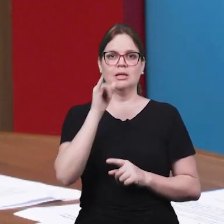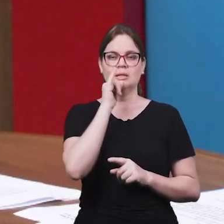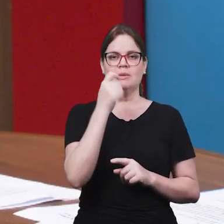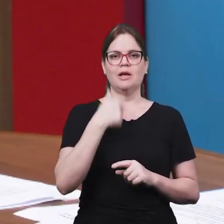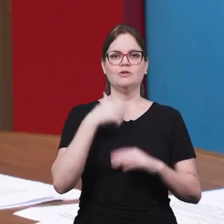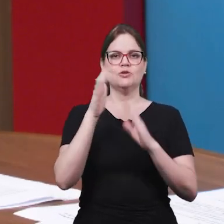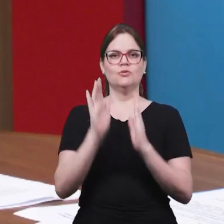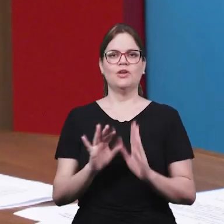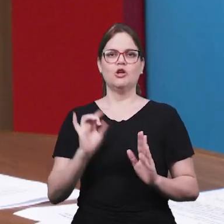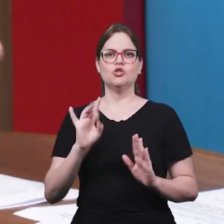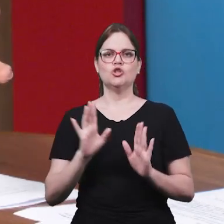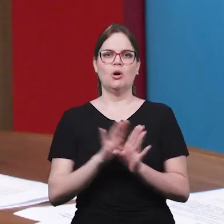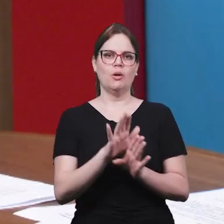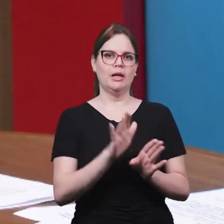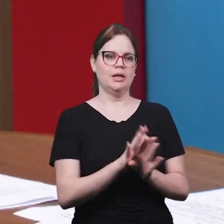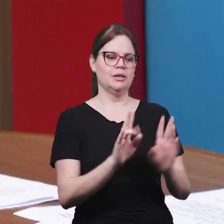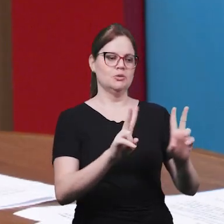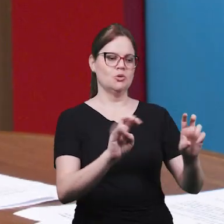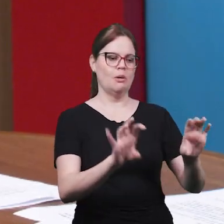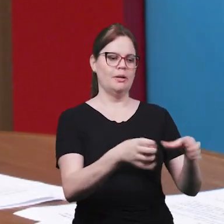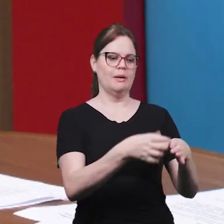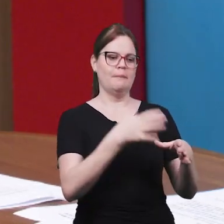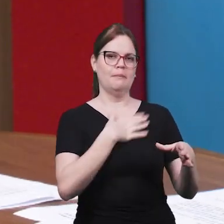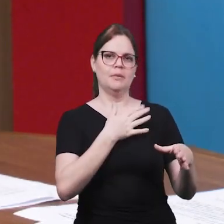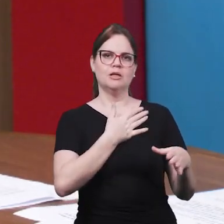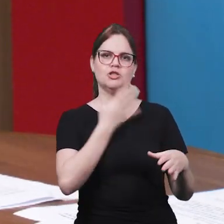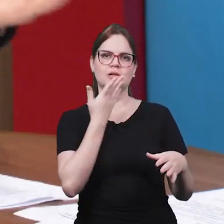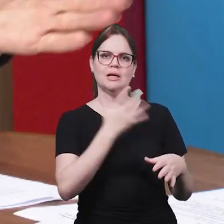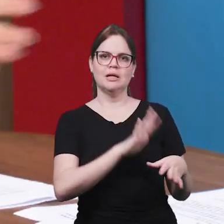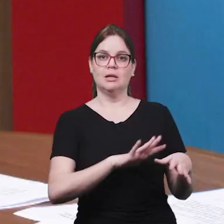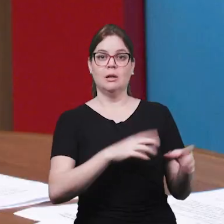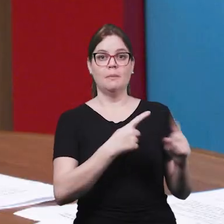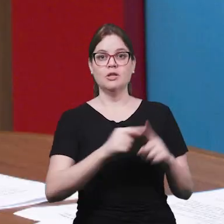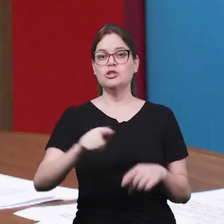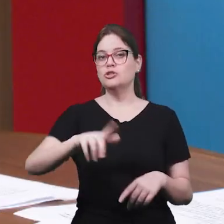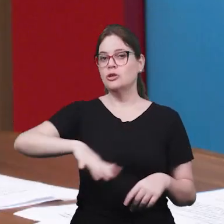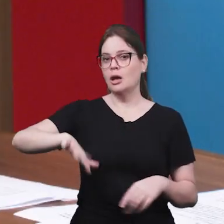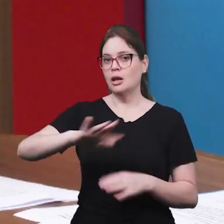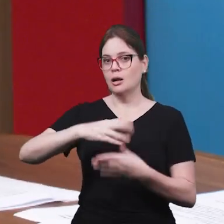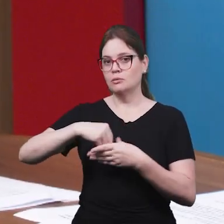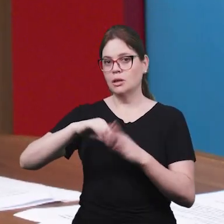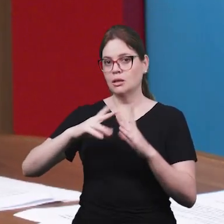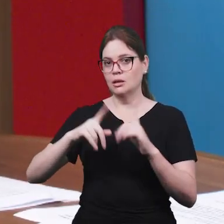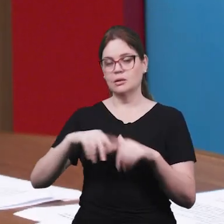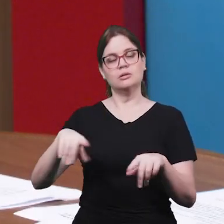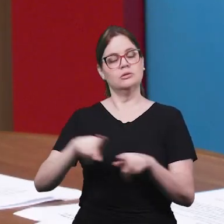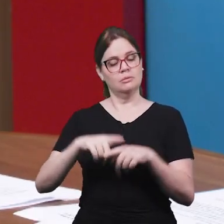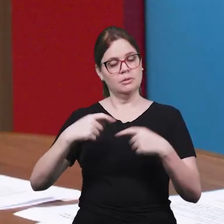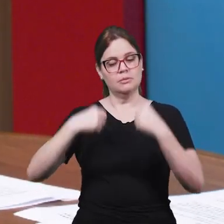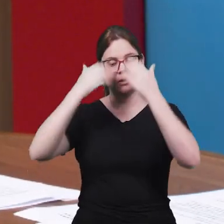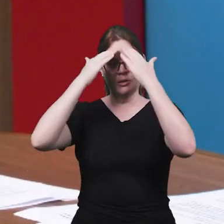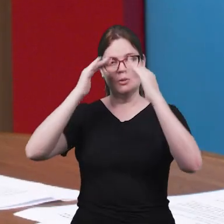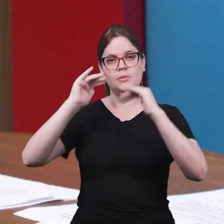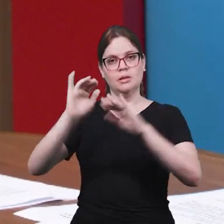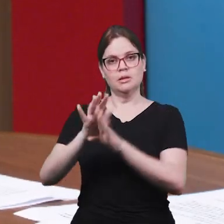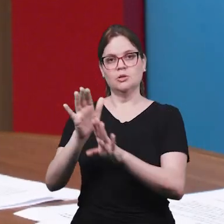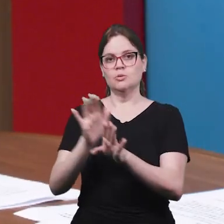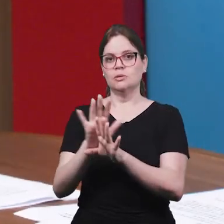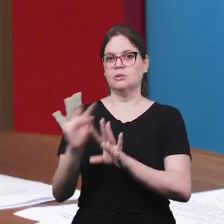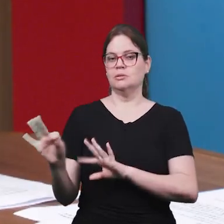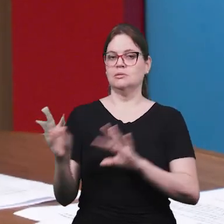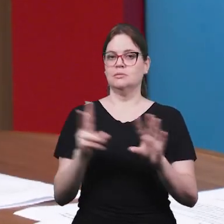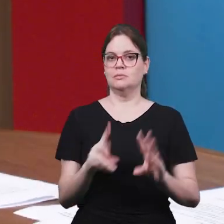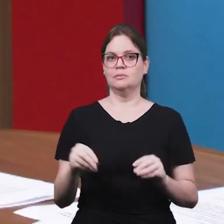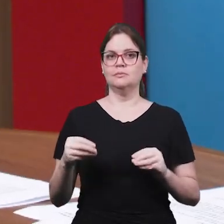somente àquilo que são as orientações que o Senhor dá para a classe, mas também as orientações que o Senhor dá no corpo. Então nós temos que ser fiéis,